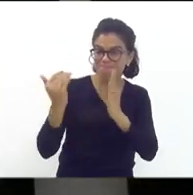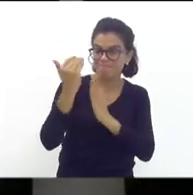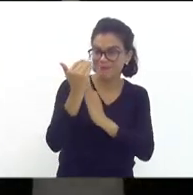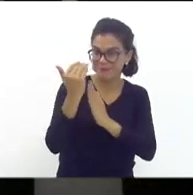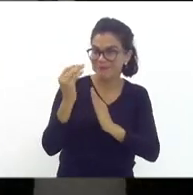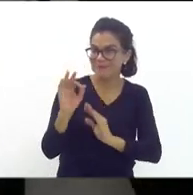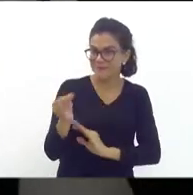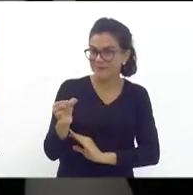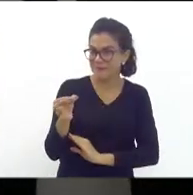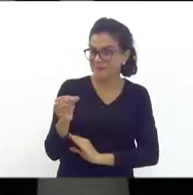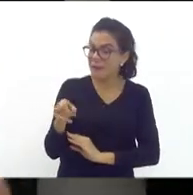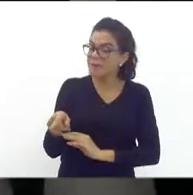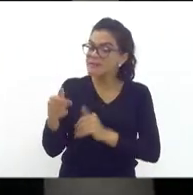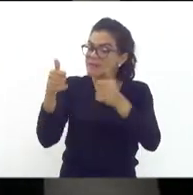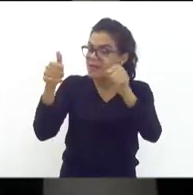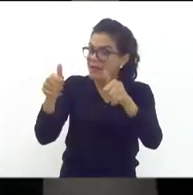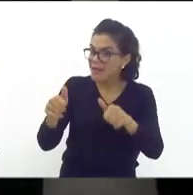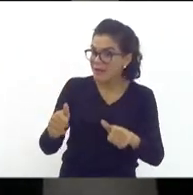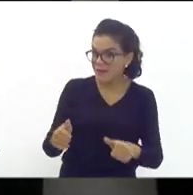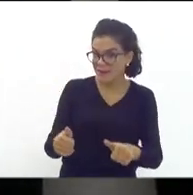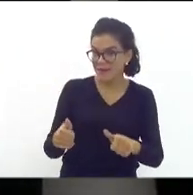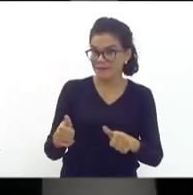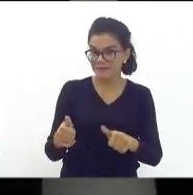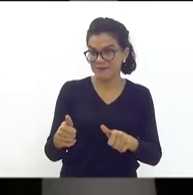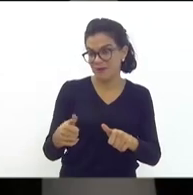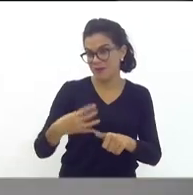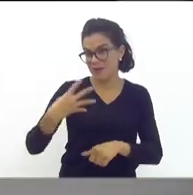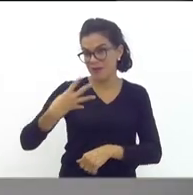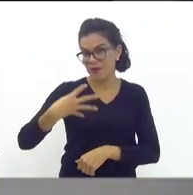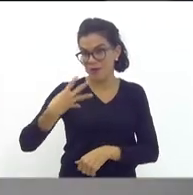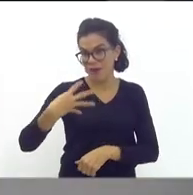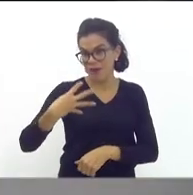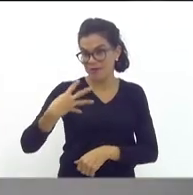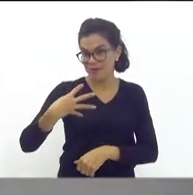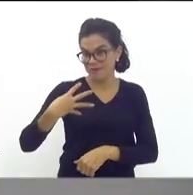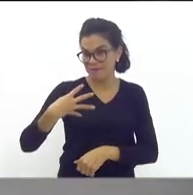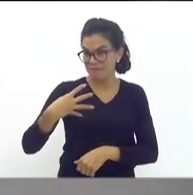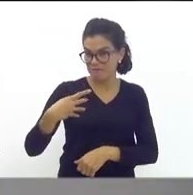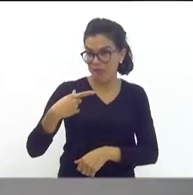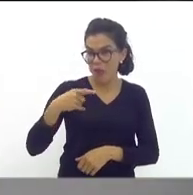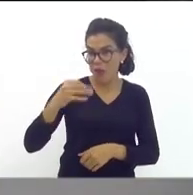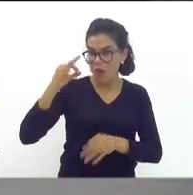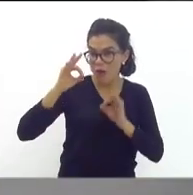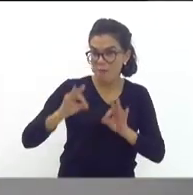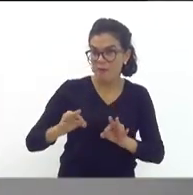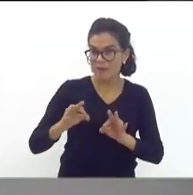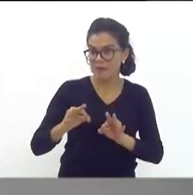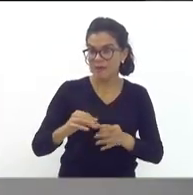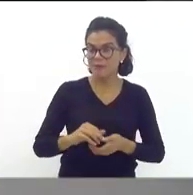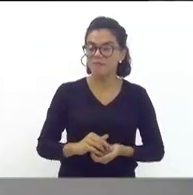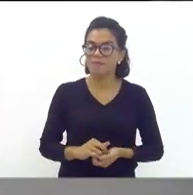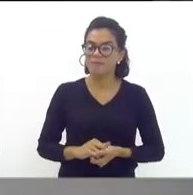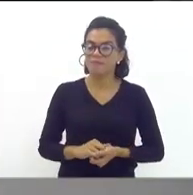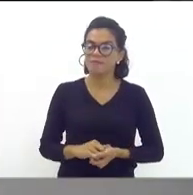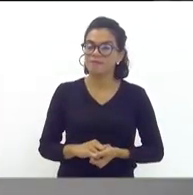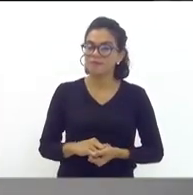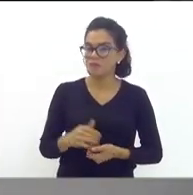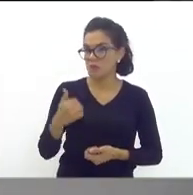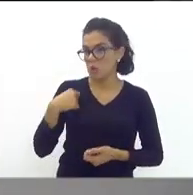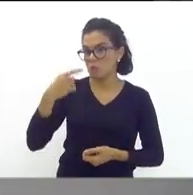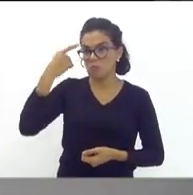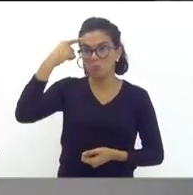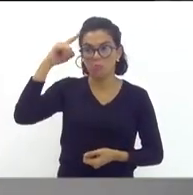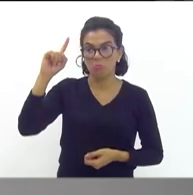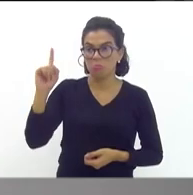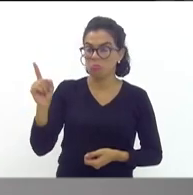natus mas nessa avaliação da quarta revisão isso ficou de fora realmente Deputado eu não saberia